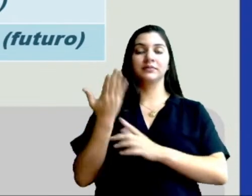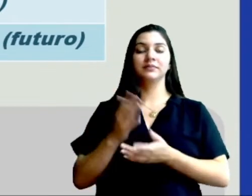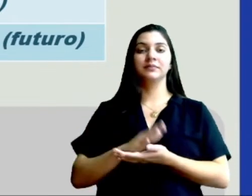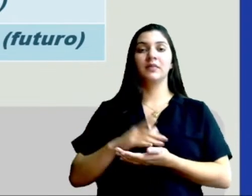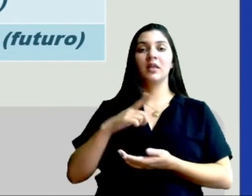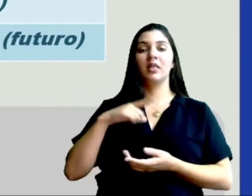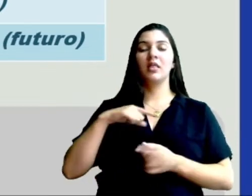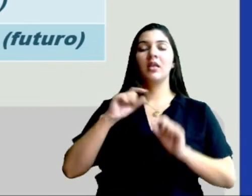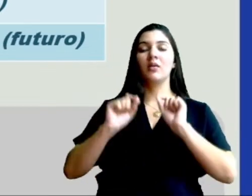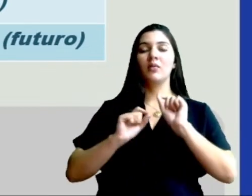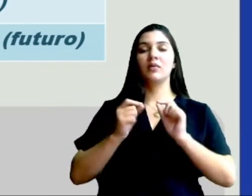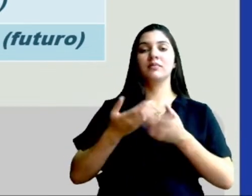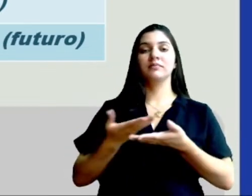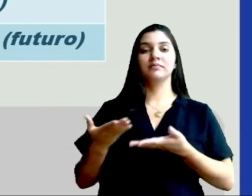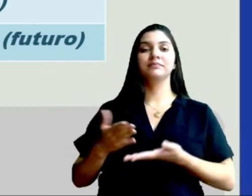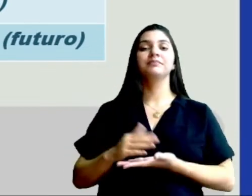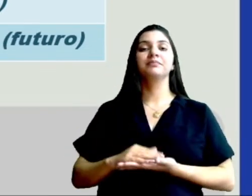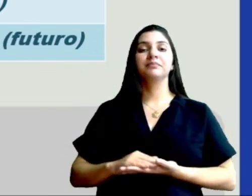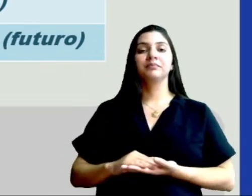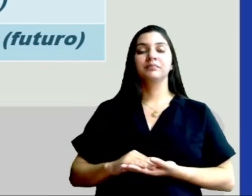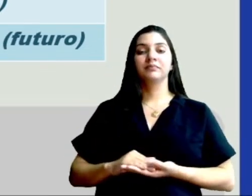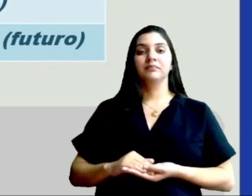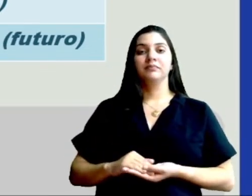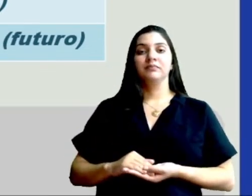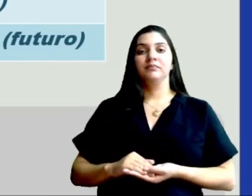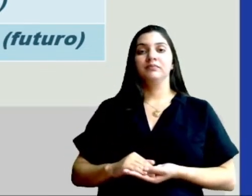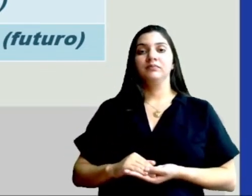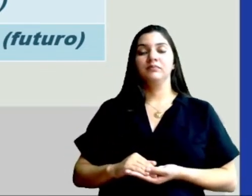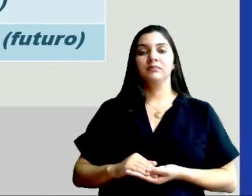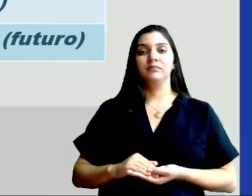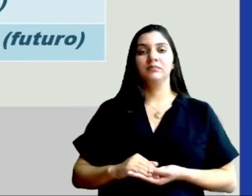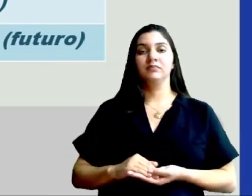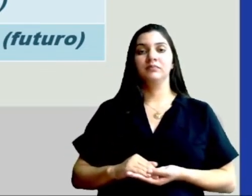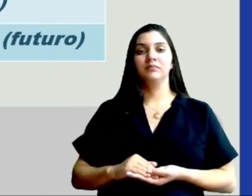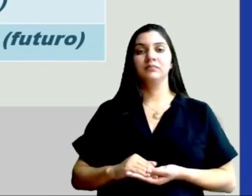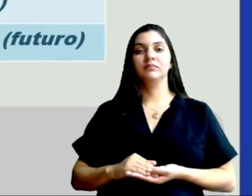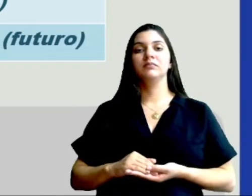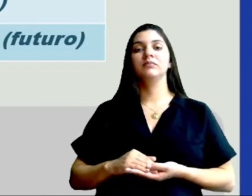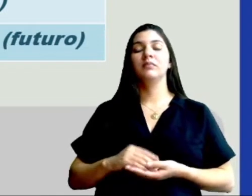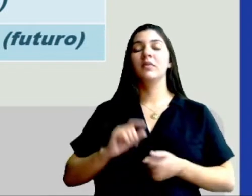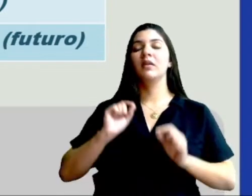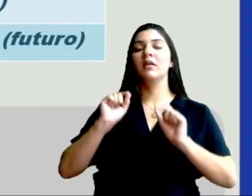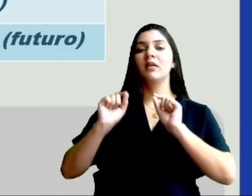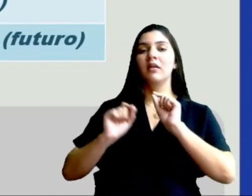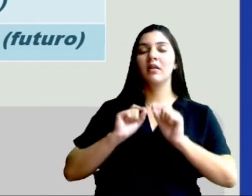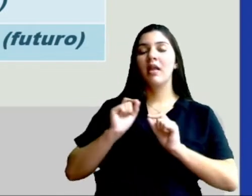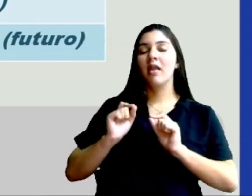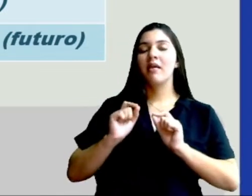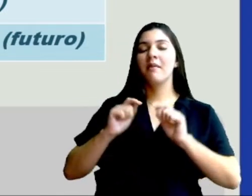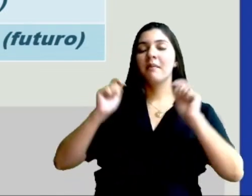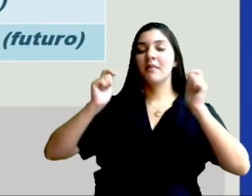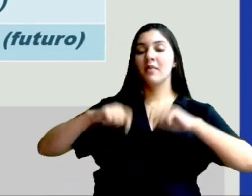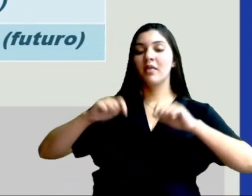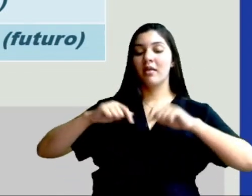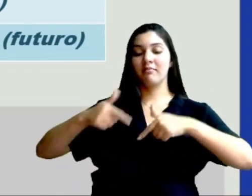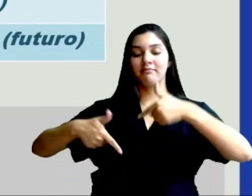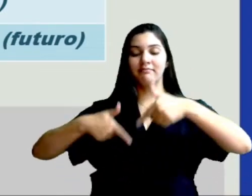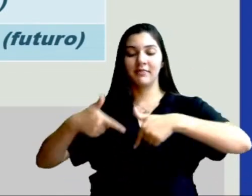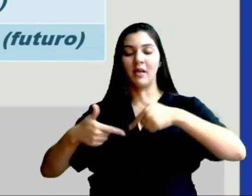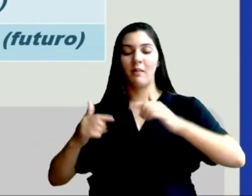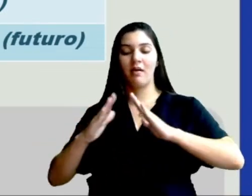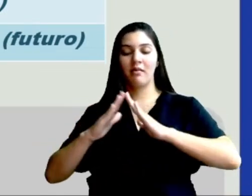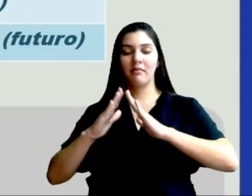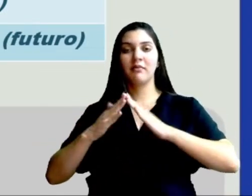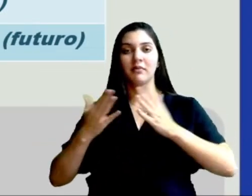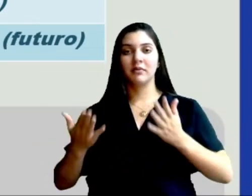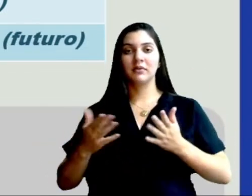Aí a gente tem aqui, ó, ojalá trabajara desde casa. Quem me dera trabalhar de casa. E